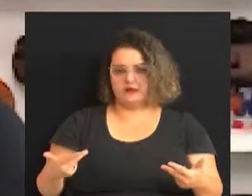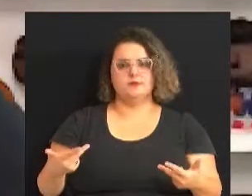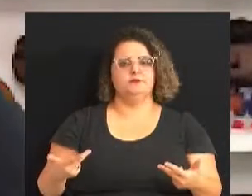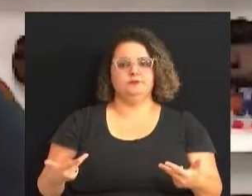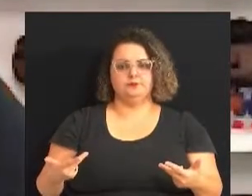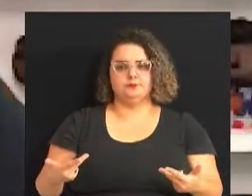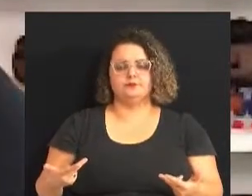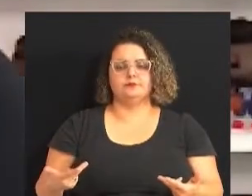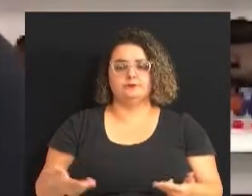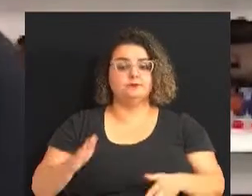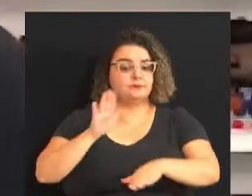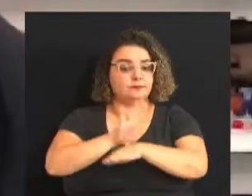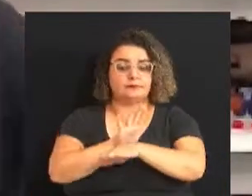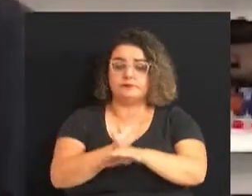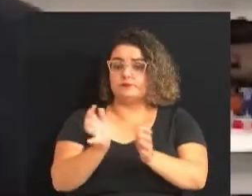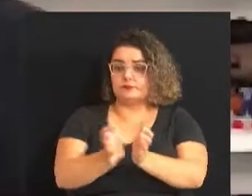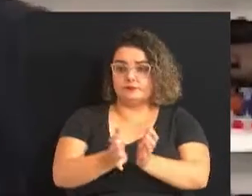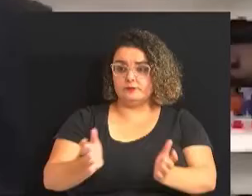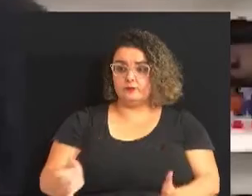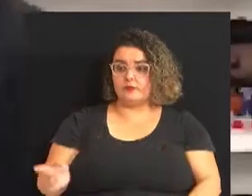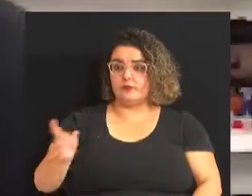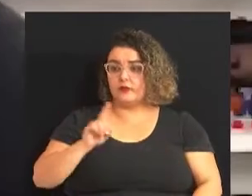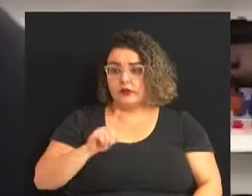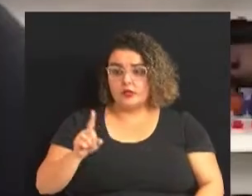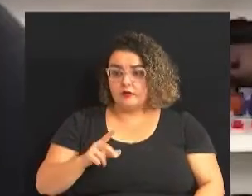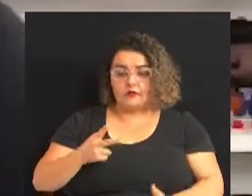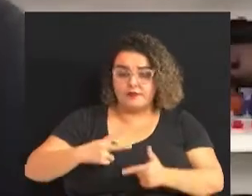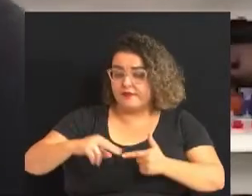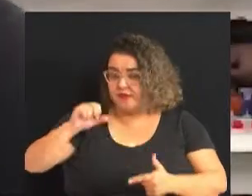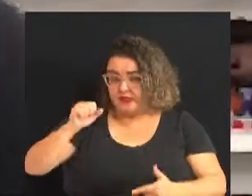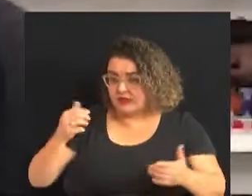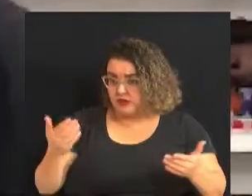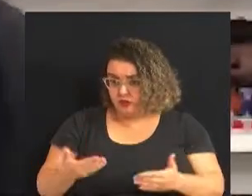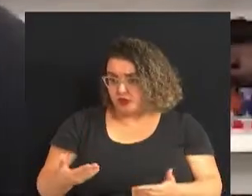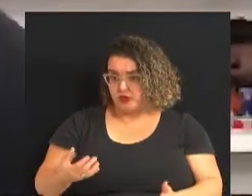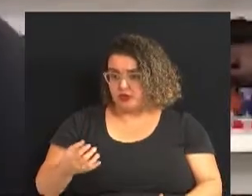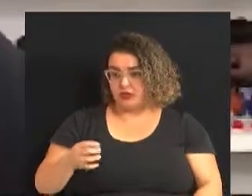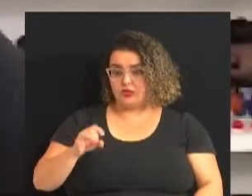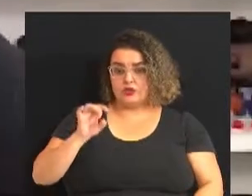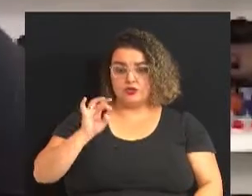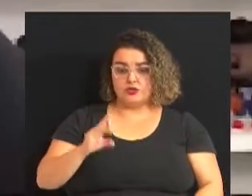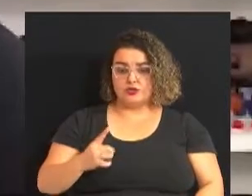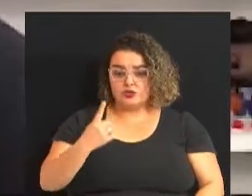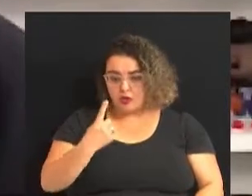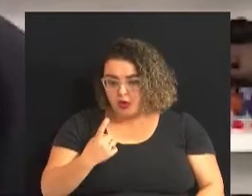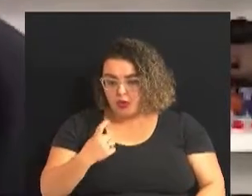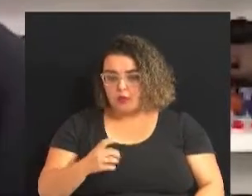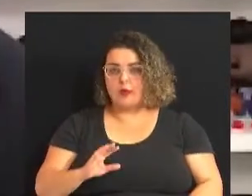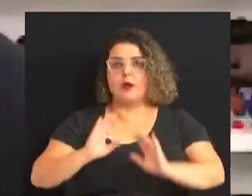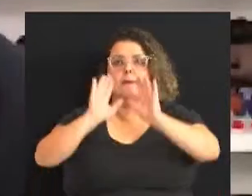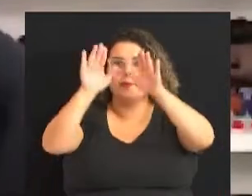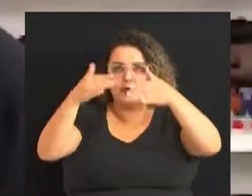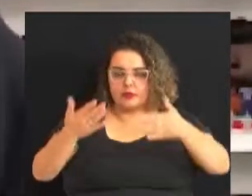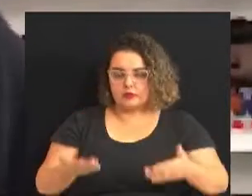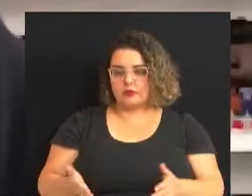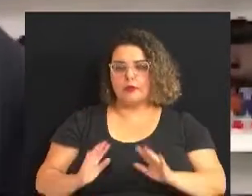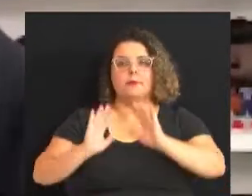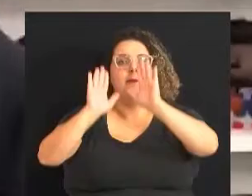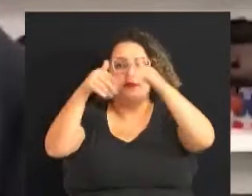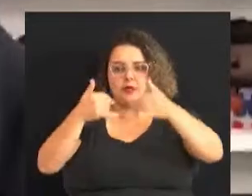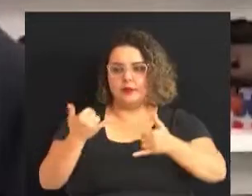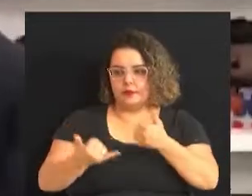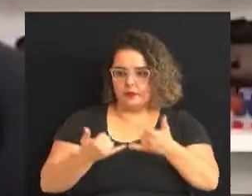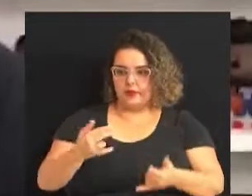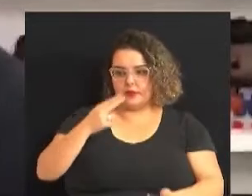maneira. Não, você não vai vencer hoje se você for só o matador de bola. Eu costumo brincar também nas transmissões. Não adianta o